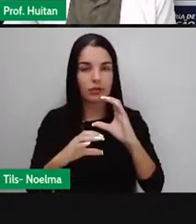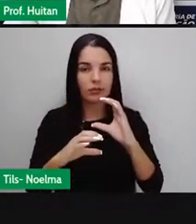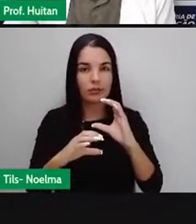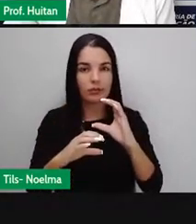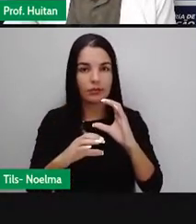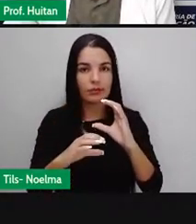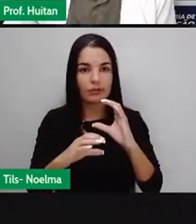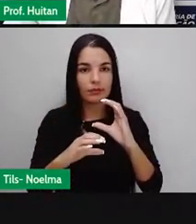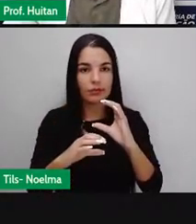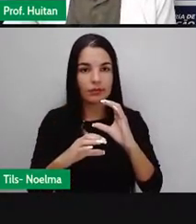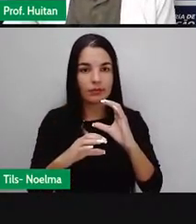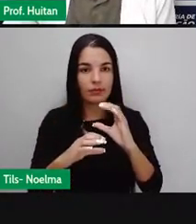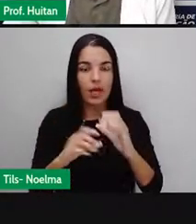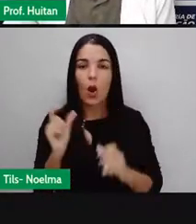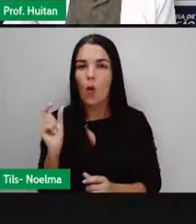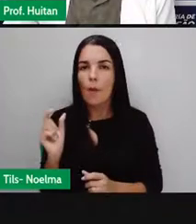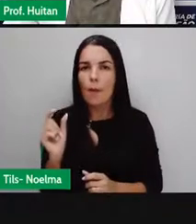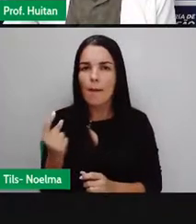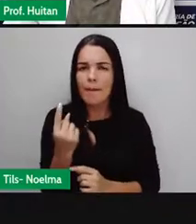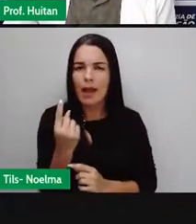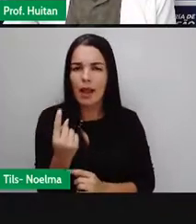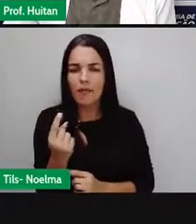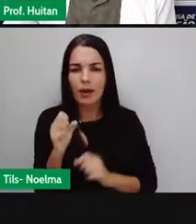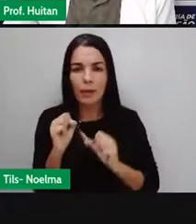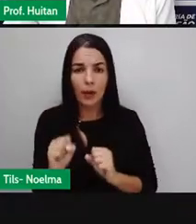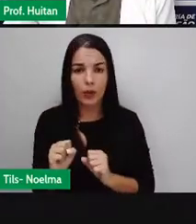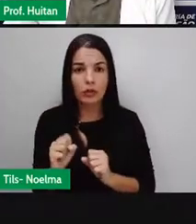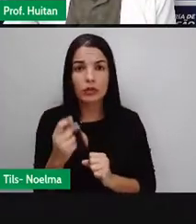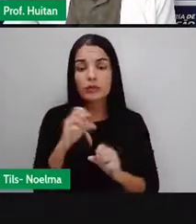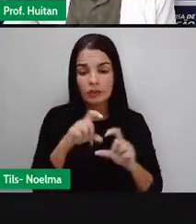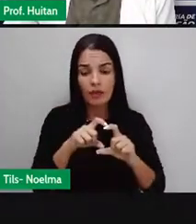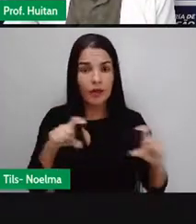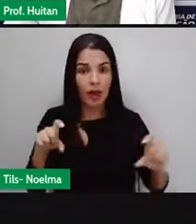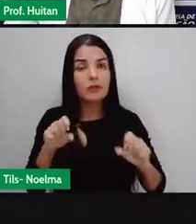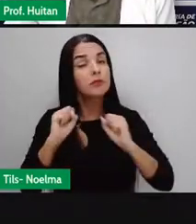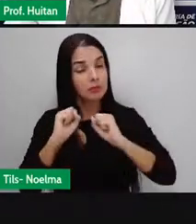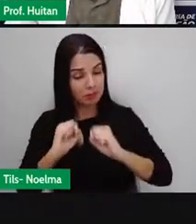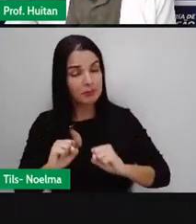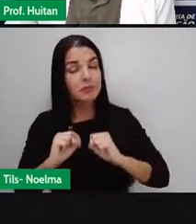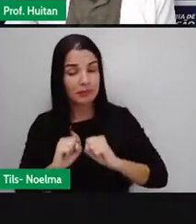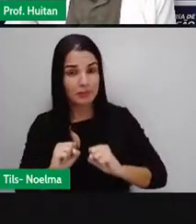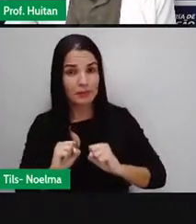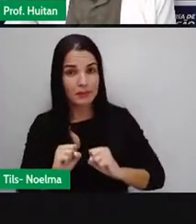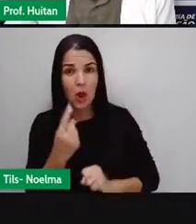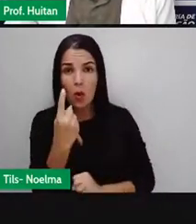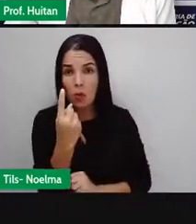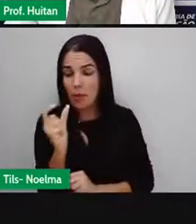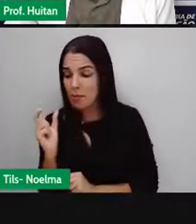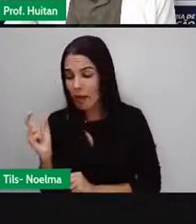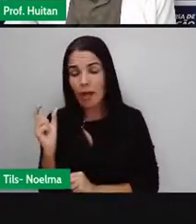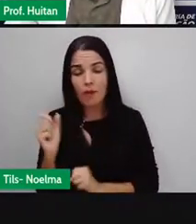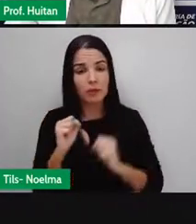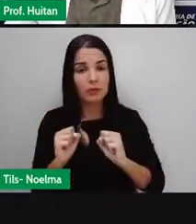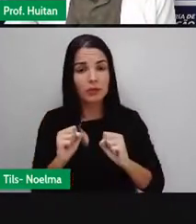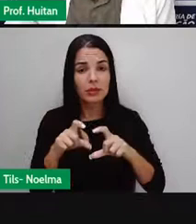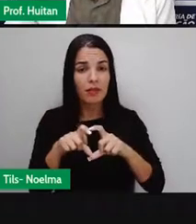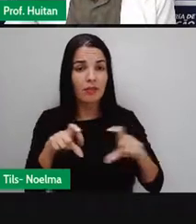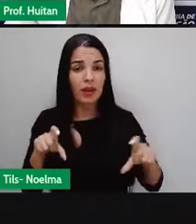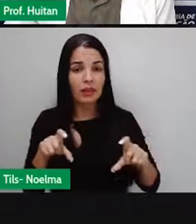comunicação. Uma palavra pode ser uma frase. Uma única palavra, ela pode ser uma